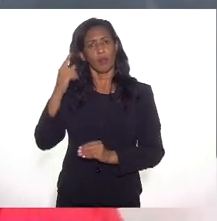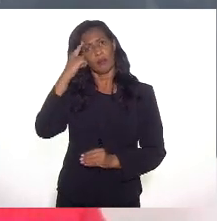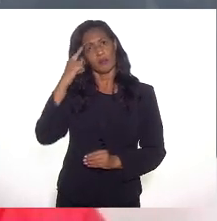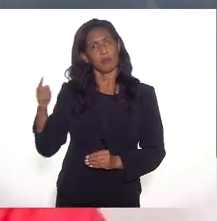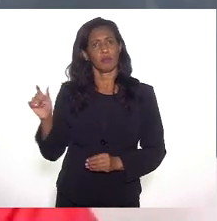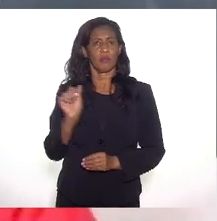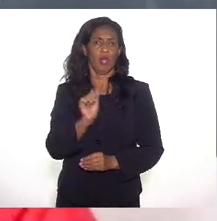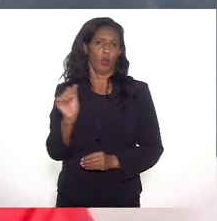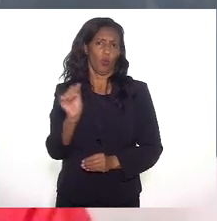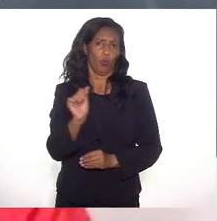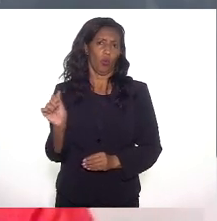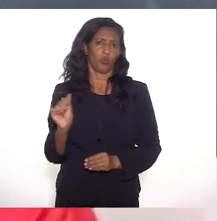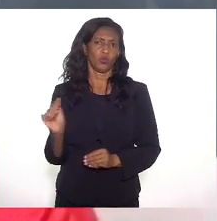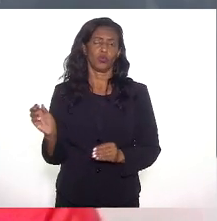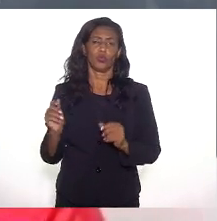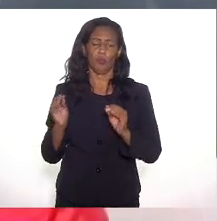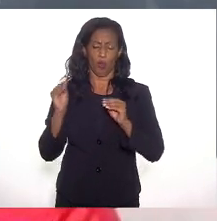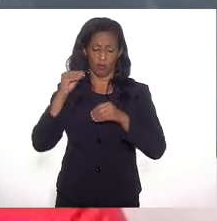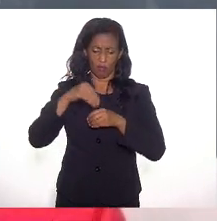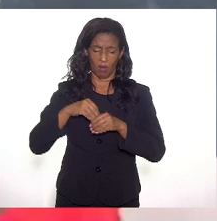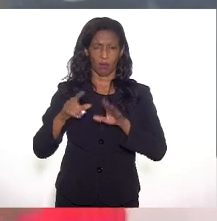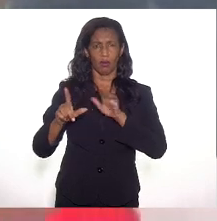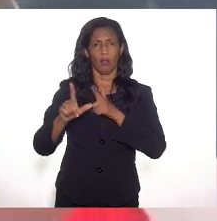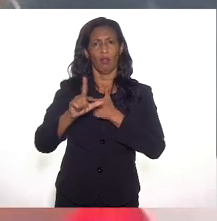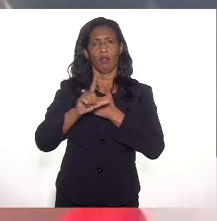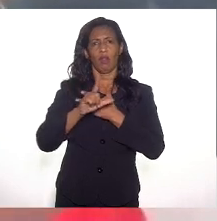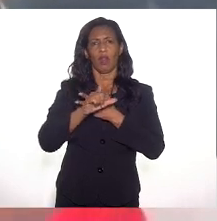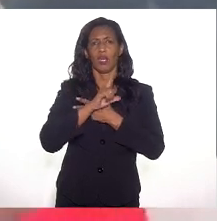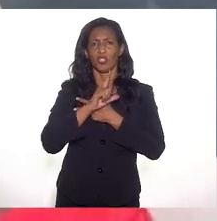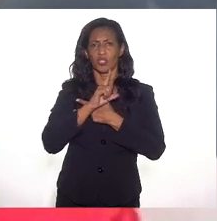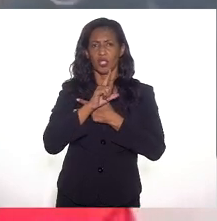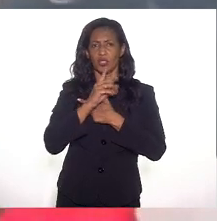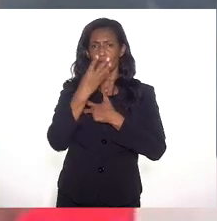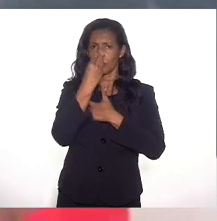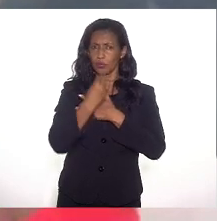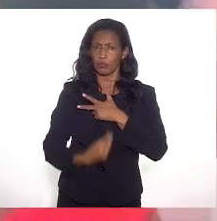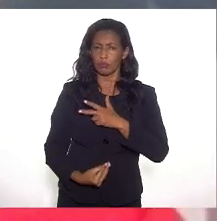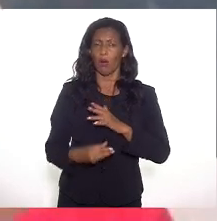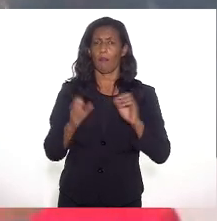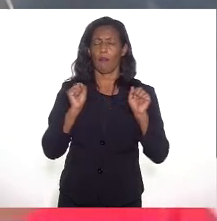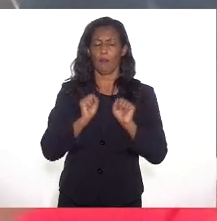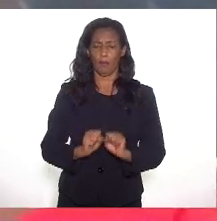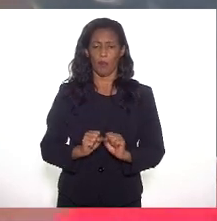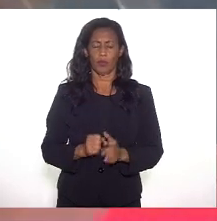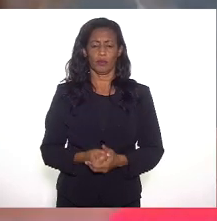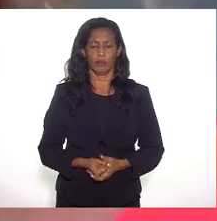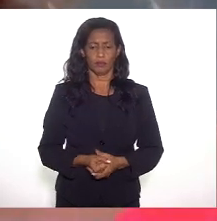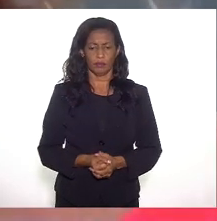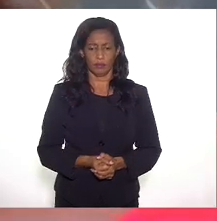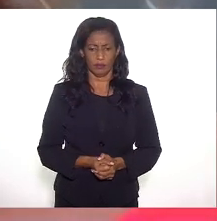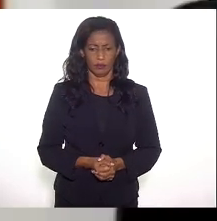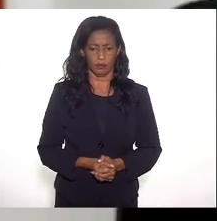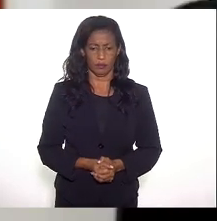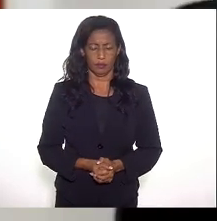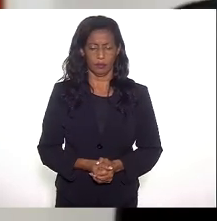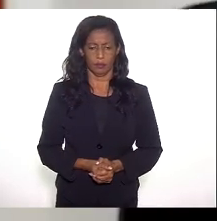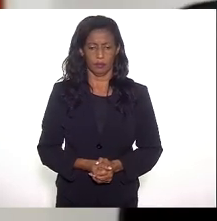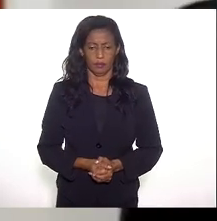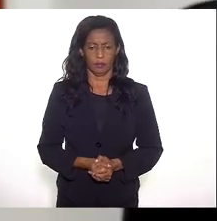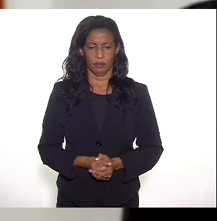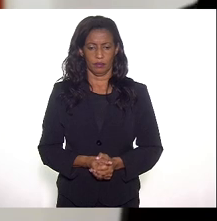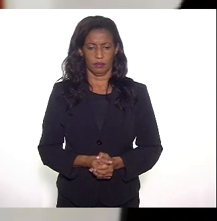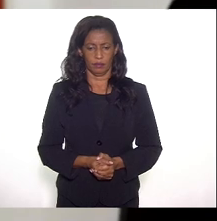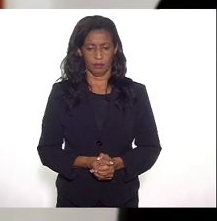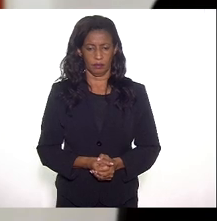de querer fazer dentro do calendário legislativo e não numa excepcionalidade. E, de resto, a emenda cai. Ok. Por